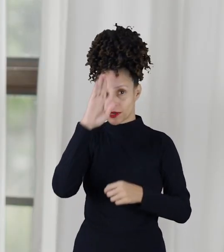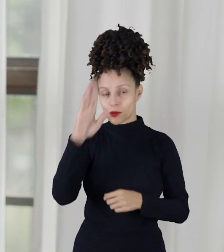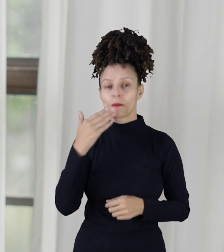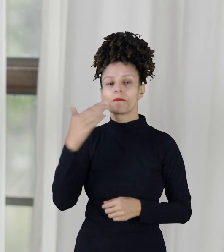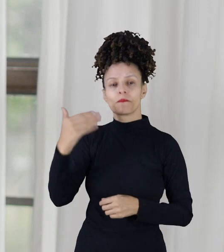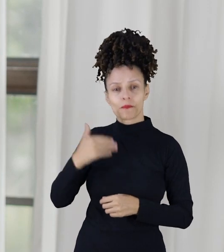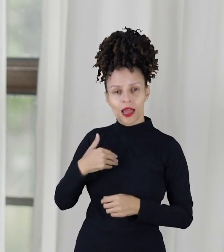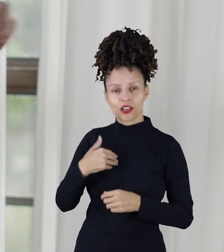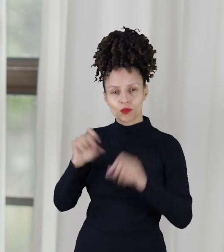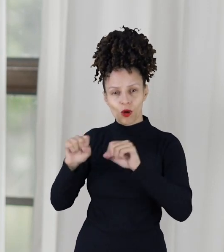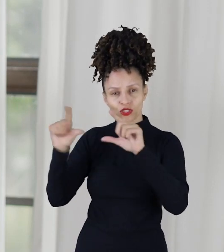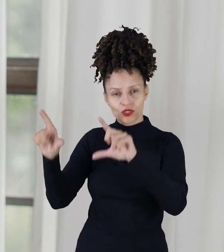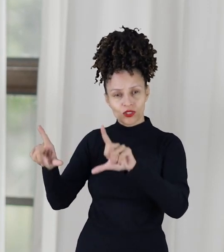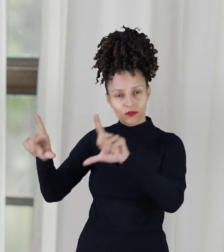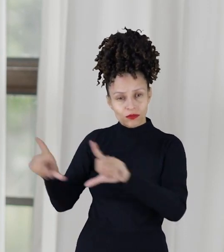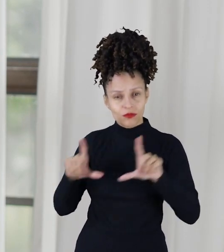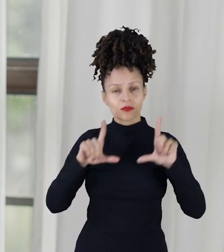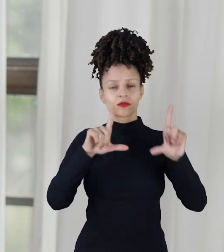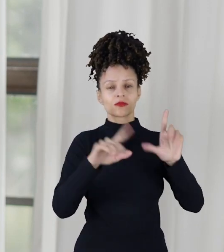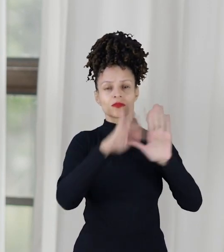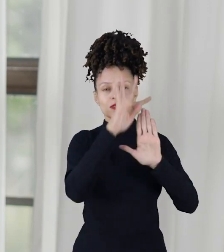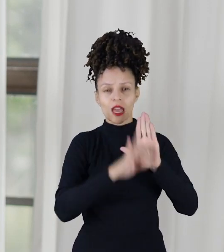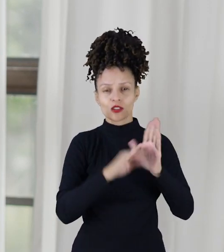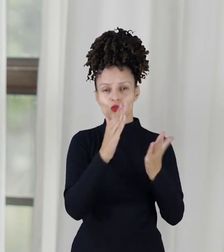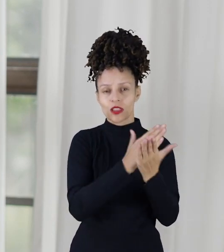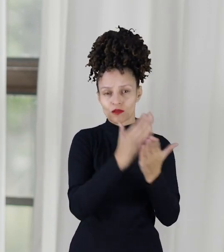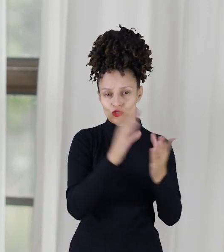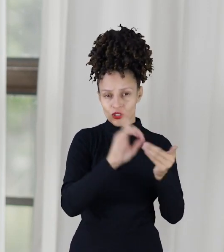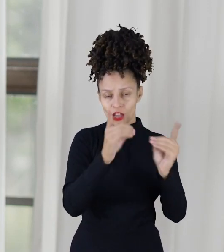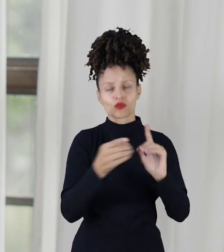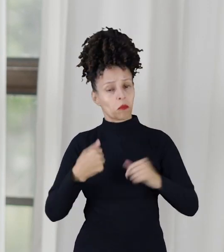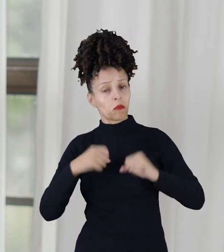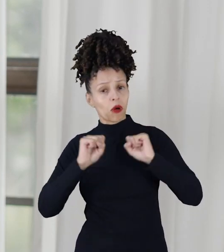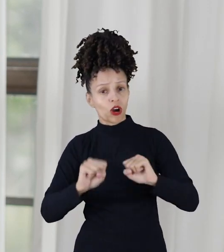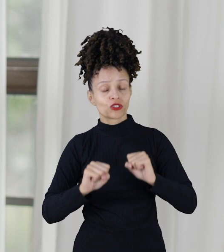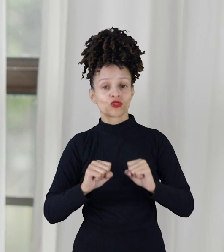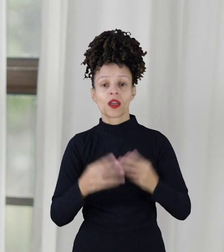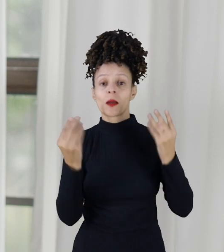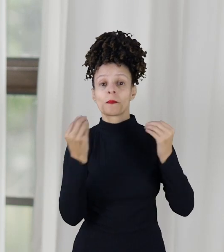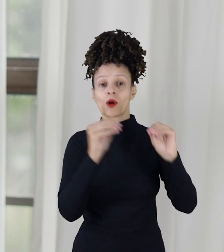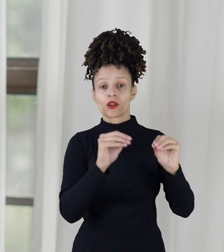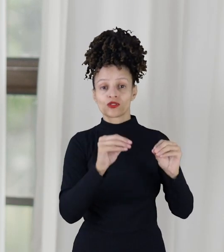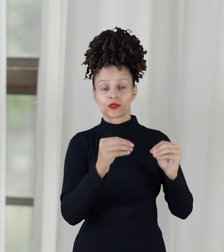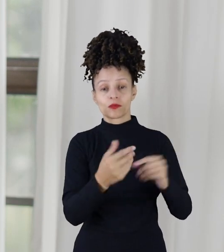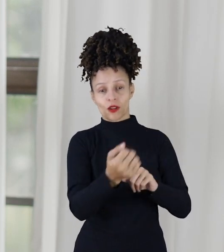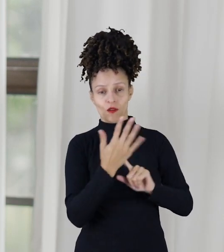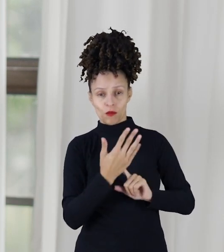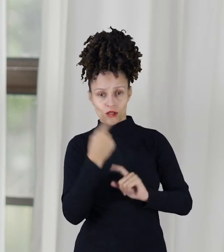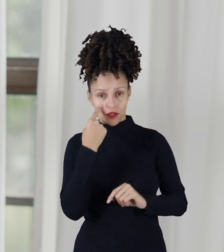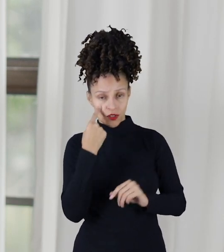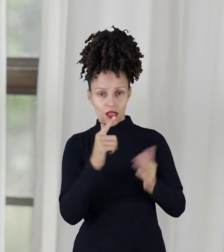pessoas percebem isso, principalmente quando eles pedem para... a gente pode usar um trecho do livro num livro didático? Pode. E aí